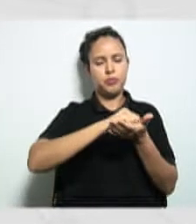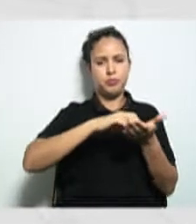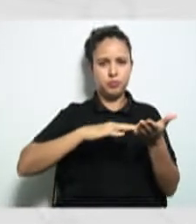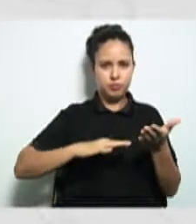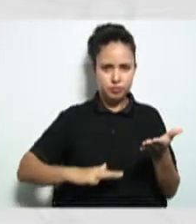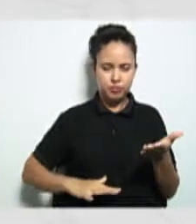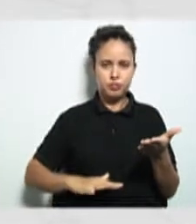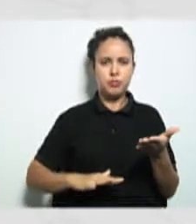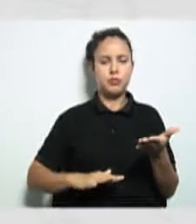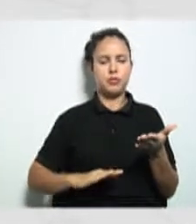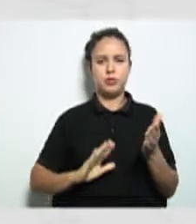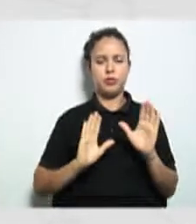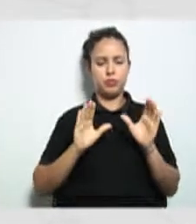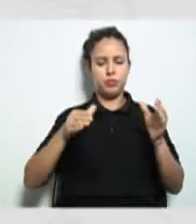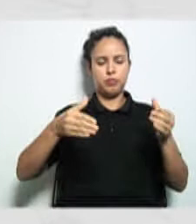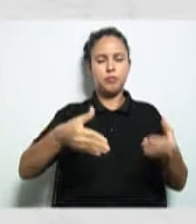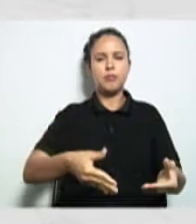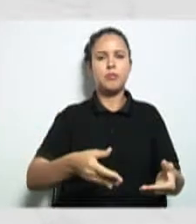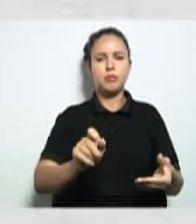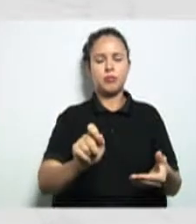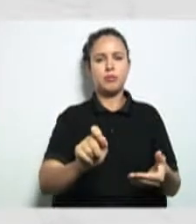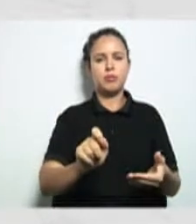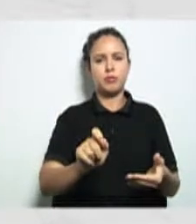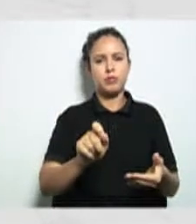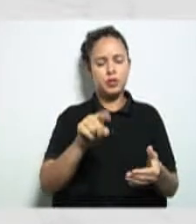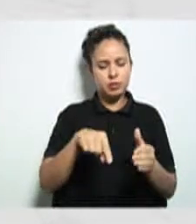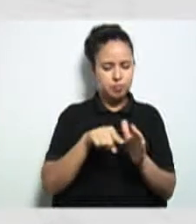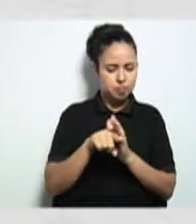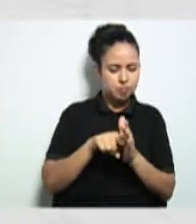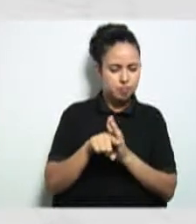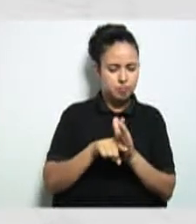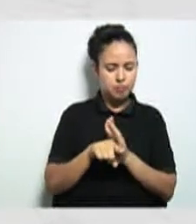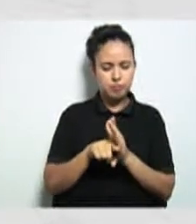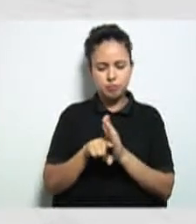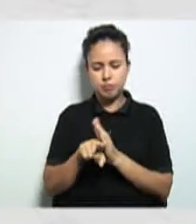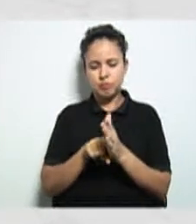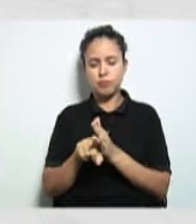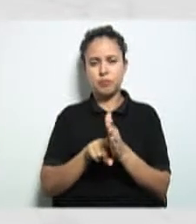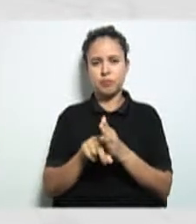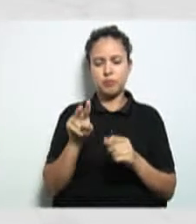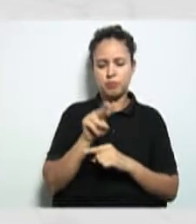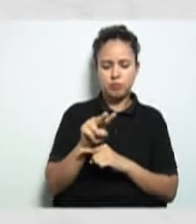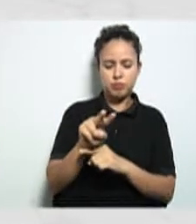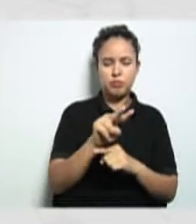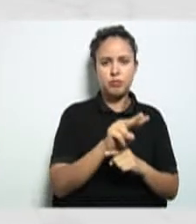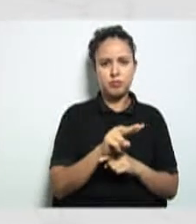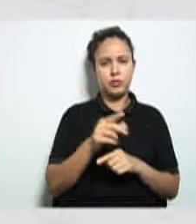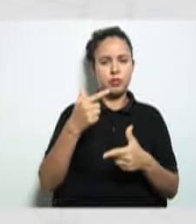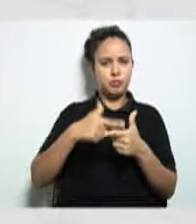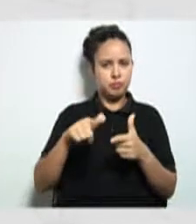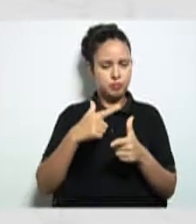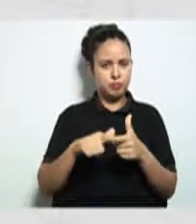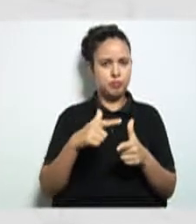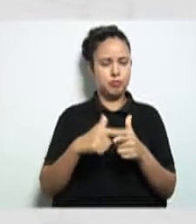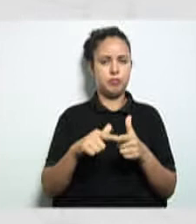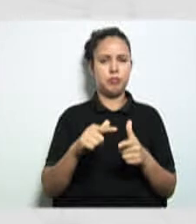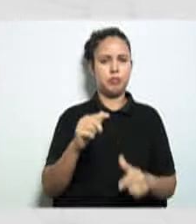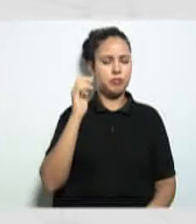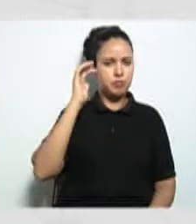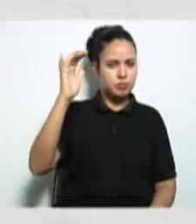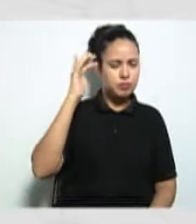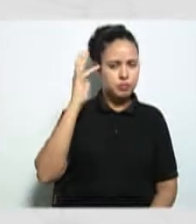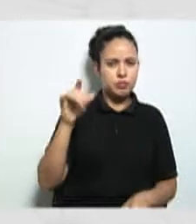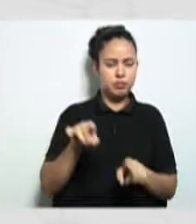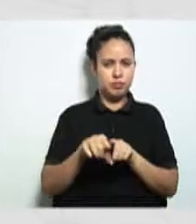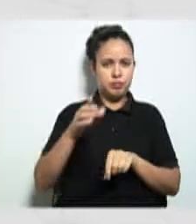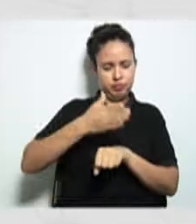uma atividade voltada para a investigação de problemas teóricos e práticos por meio do emprego